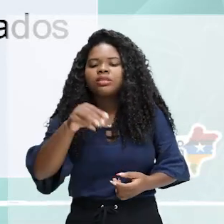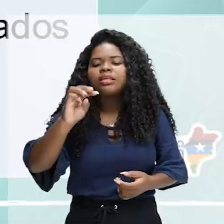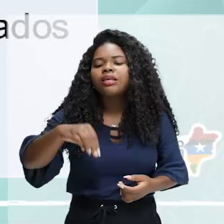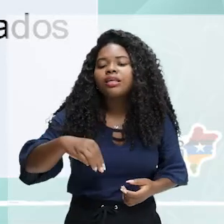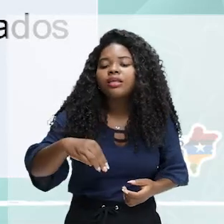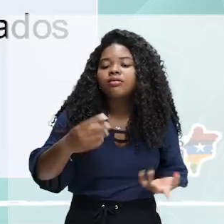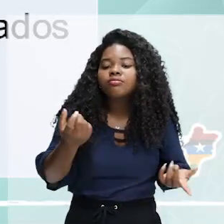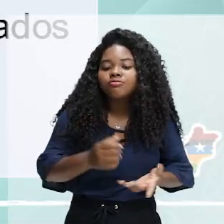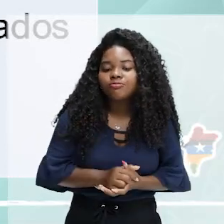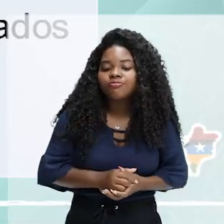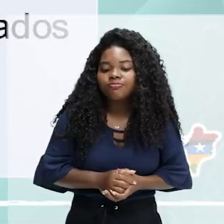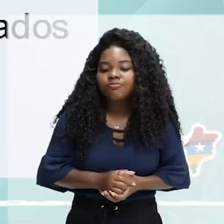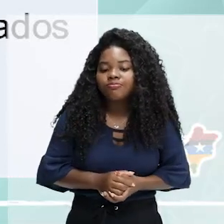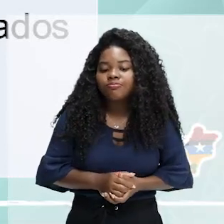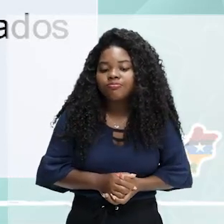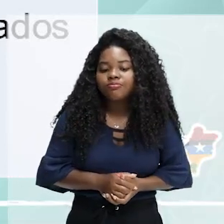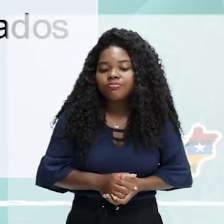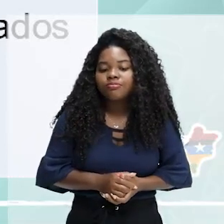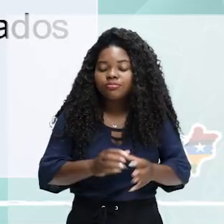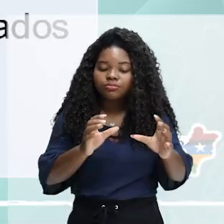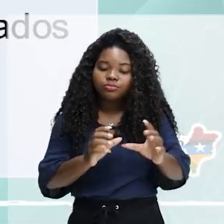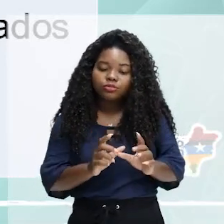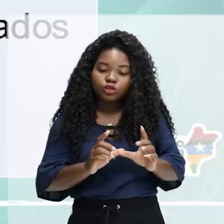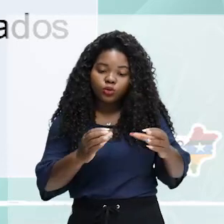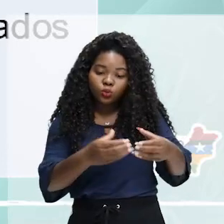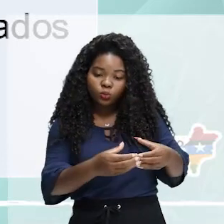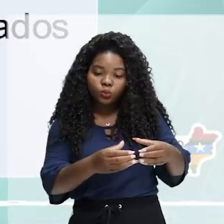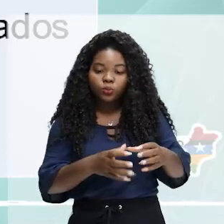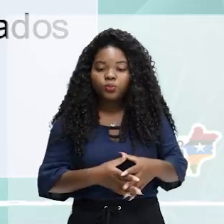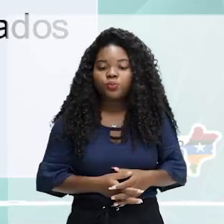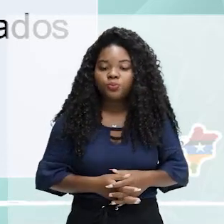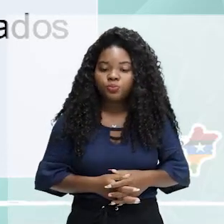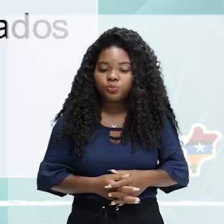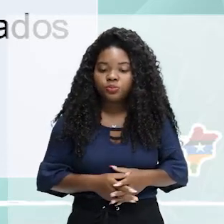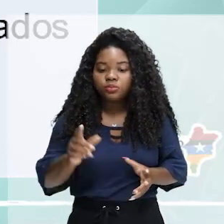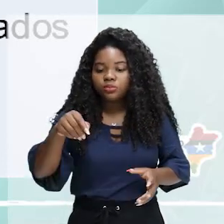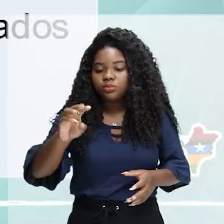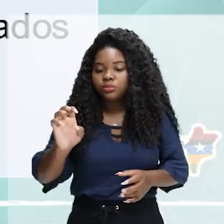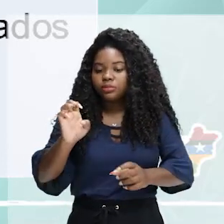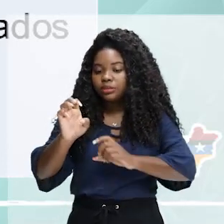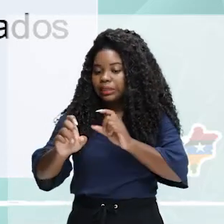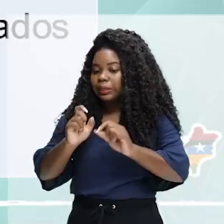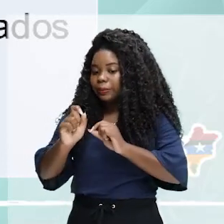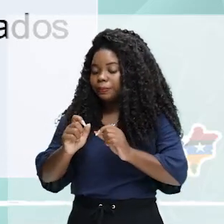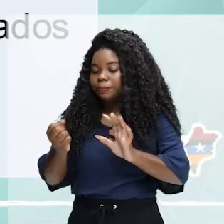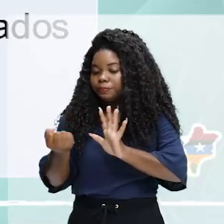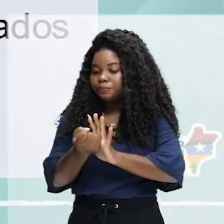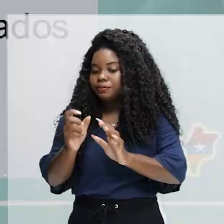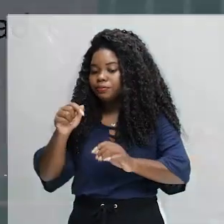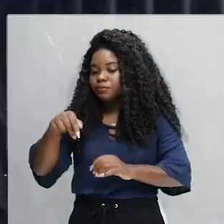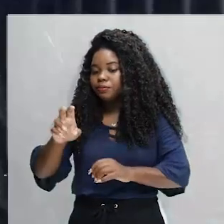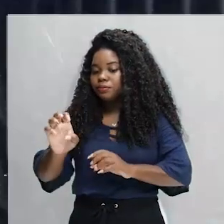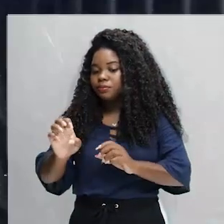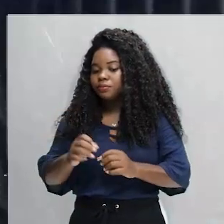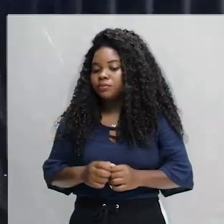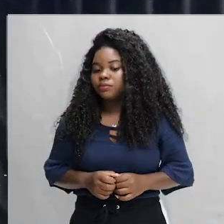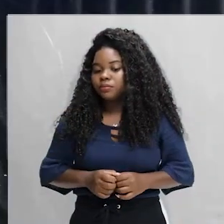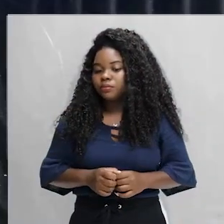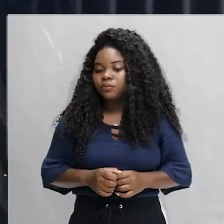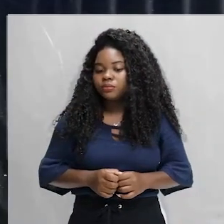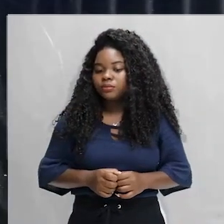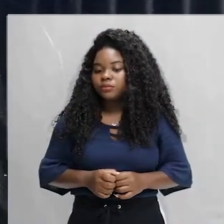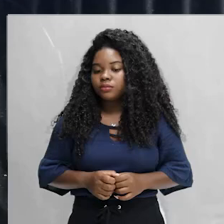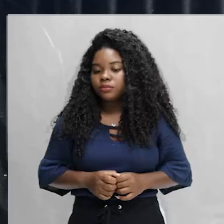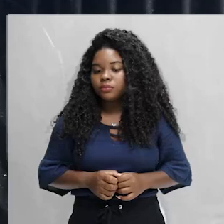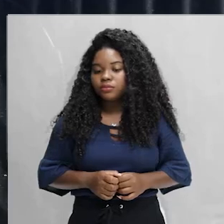são considerados minoria? Grupos. Que aqui, gente, faz uma retomada ao